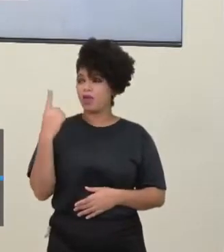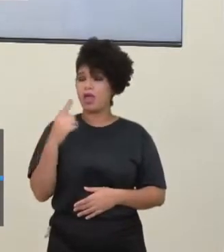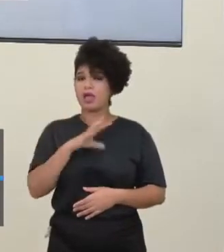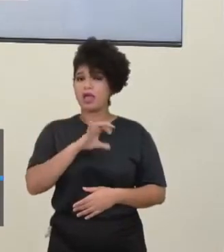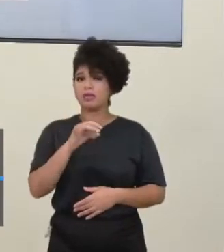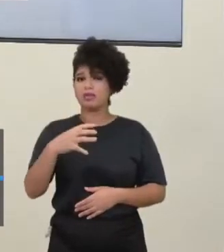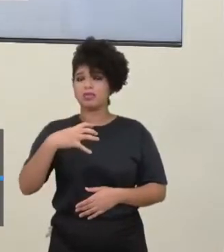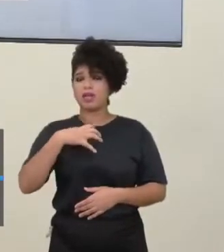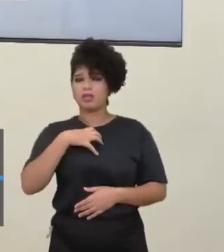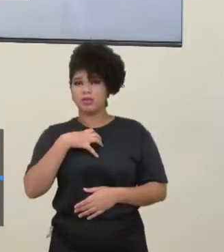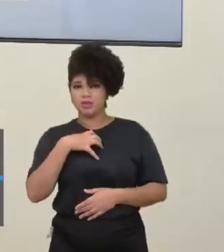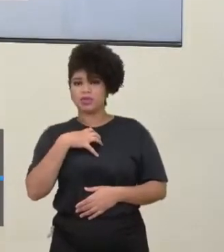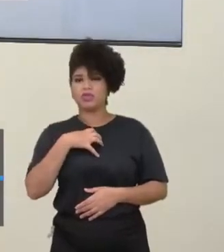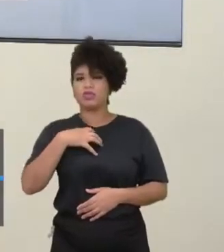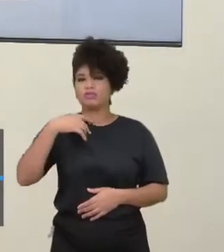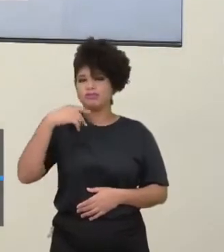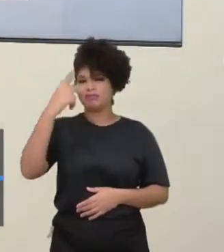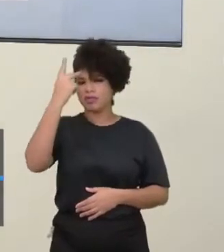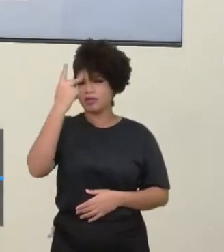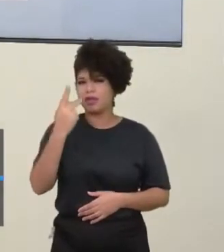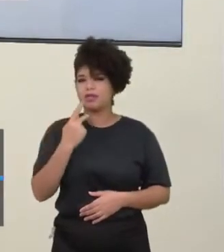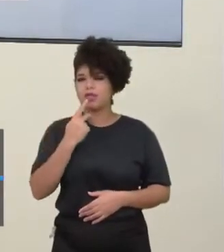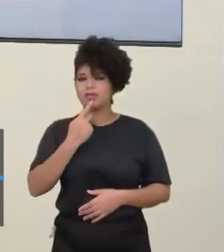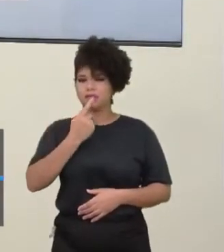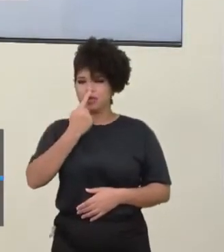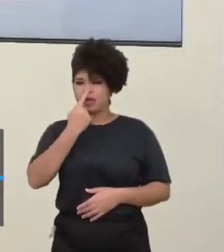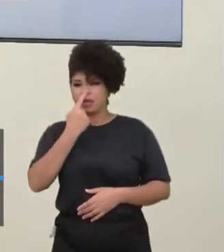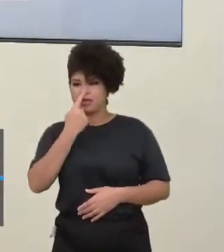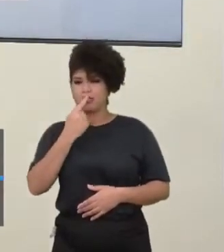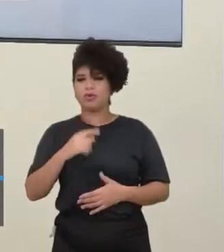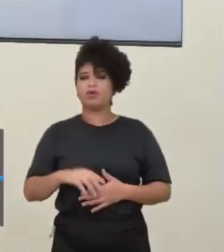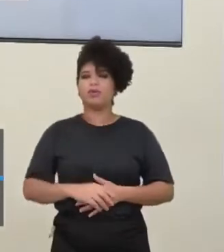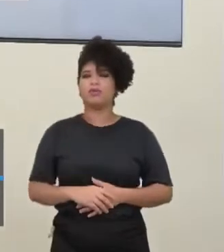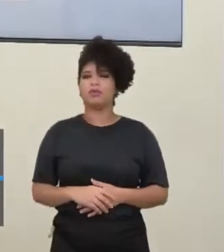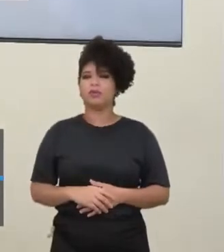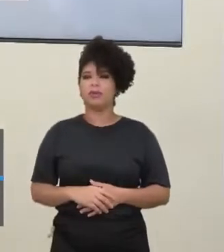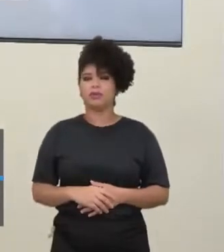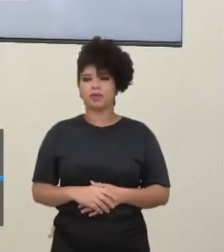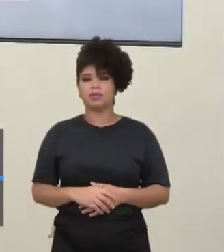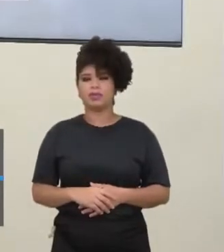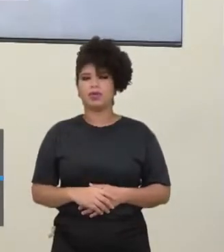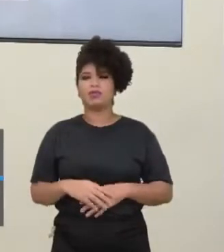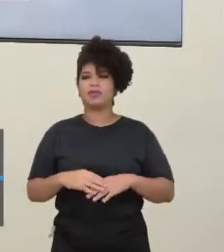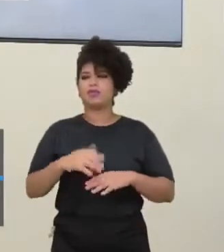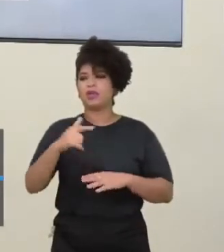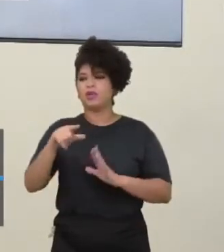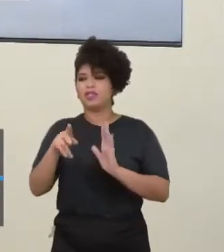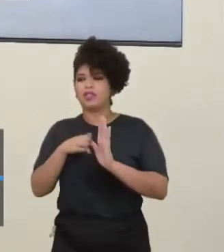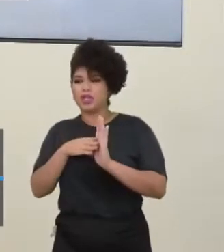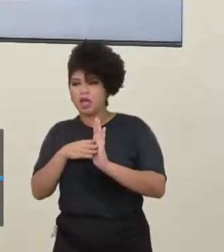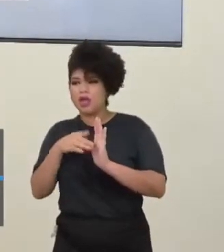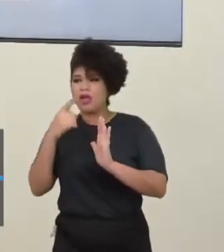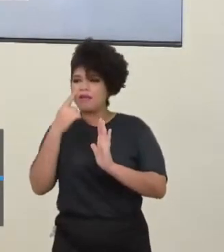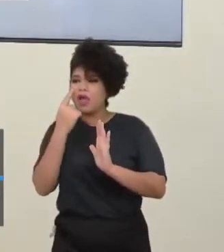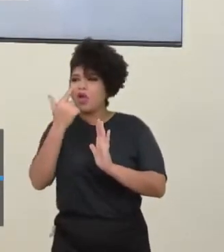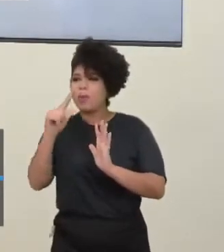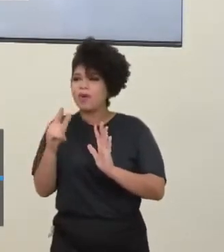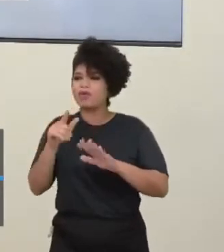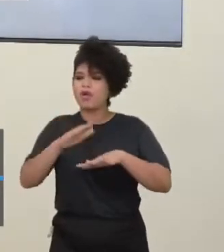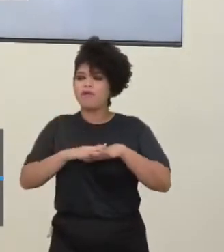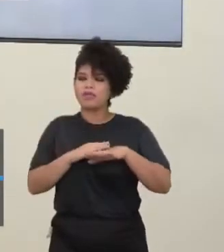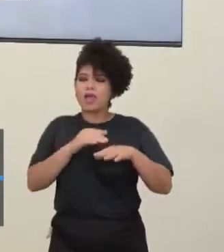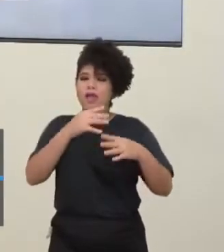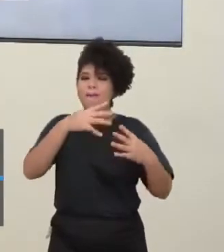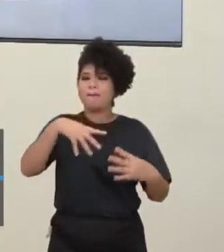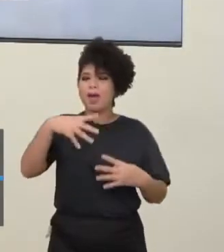quê? O seu jeitinho pessoal ali, na forma de cantar, na forma de emular esse som, né? Na forma de fazer essas